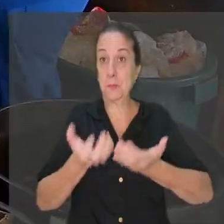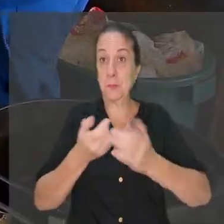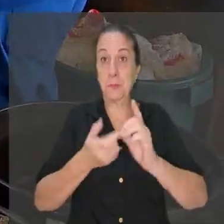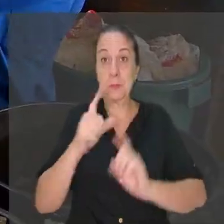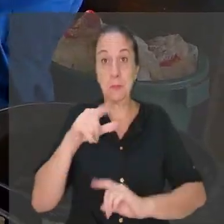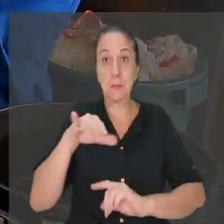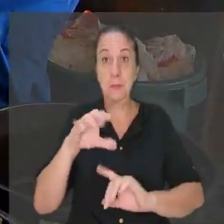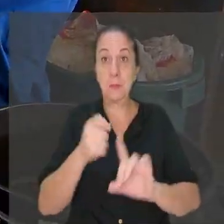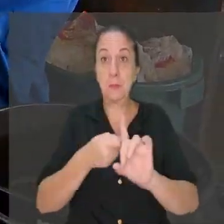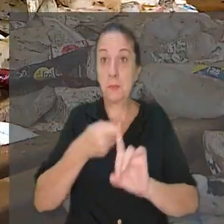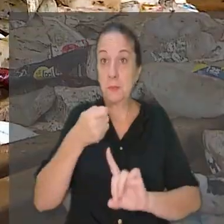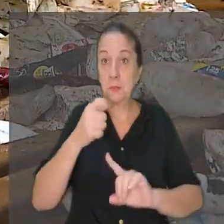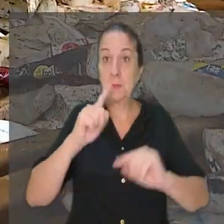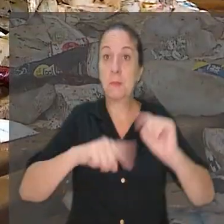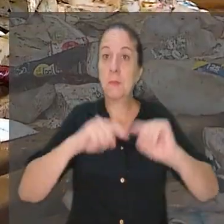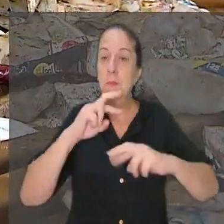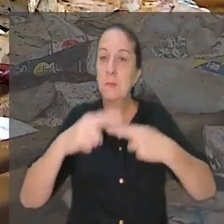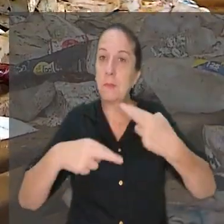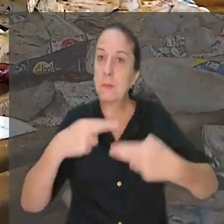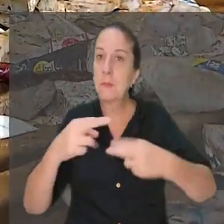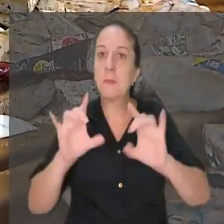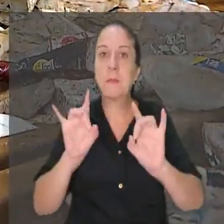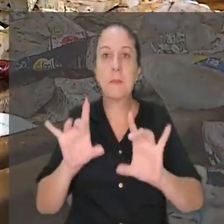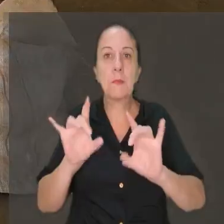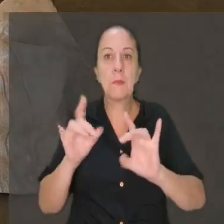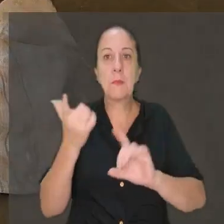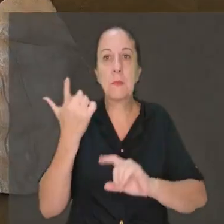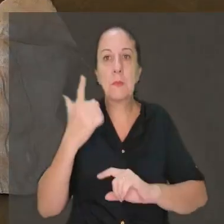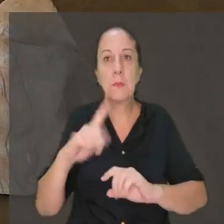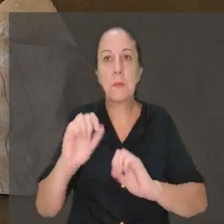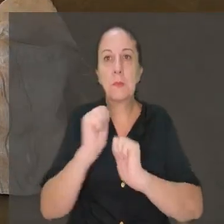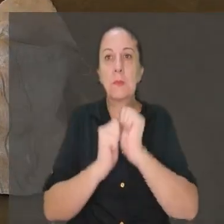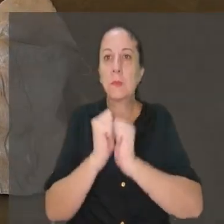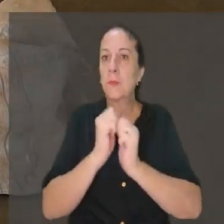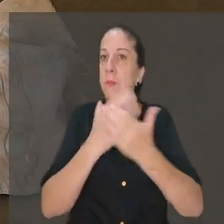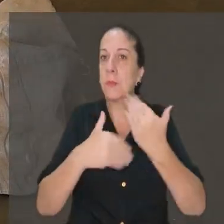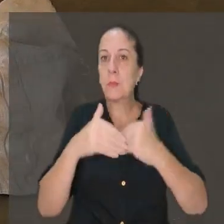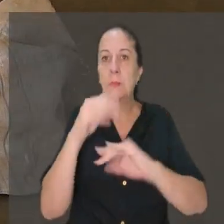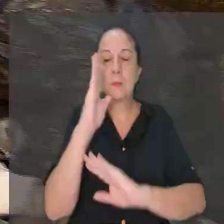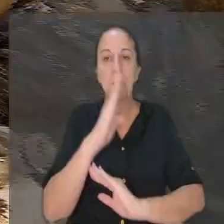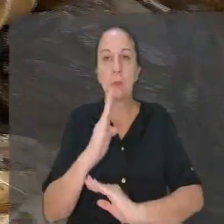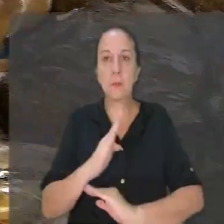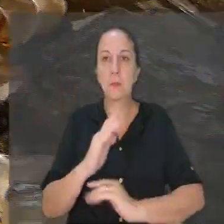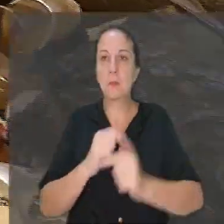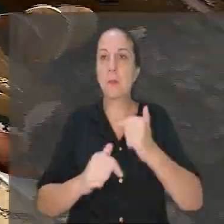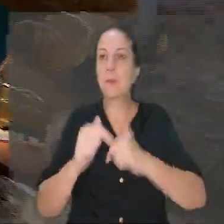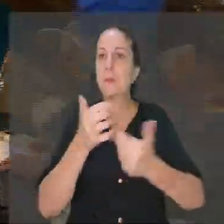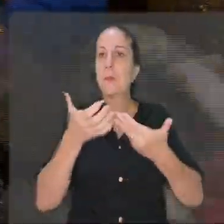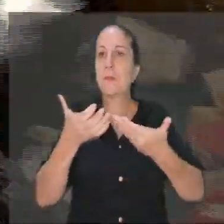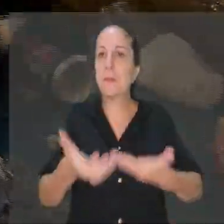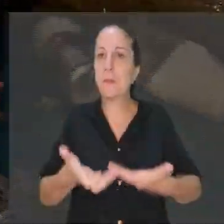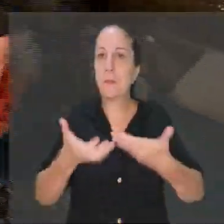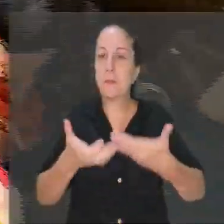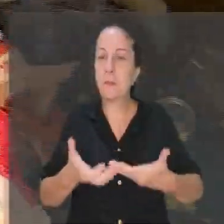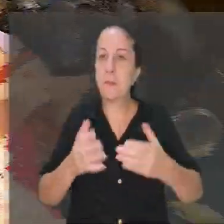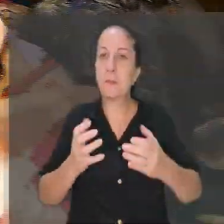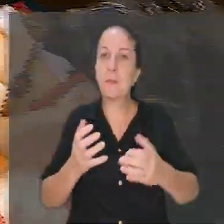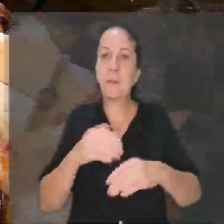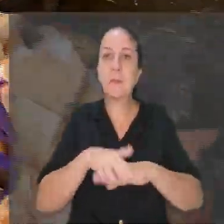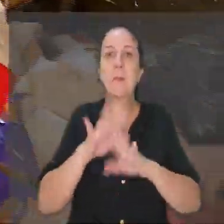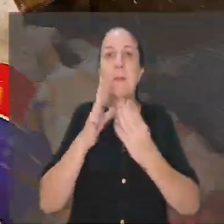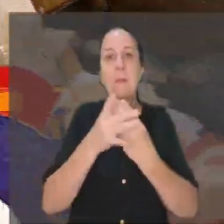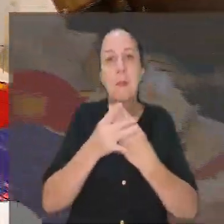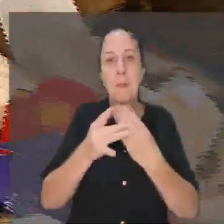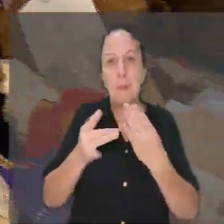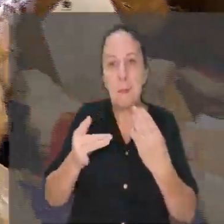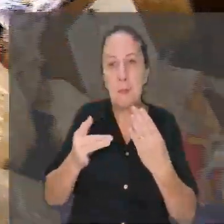de lixo por mês. O material é reciclado e revendido para indústrias de todo o Brasil. O trabalho pesado